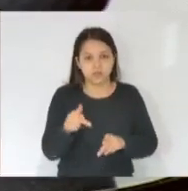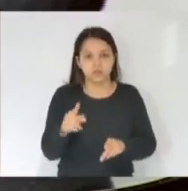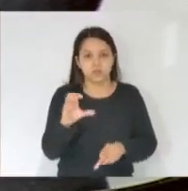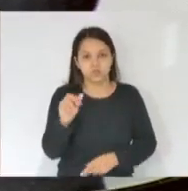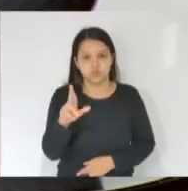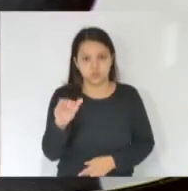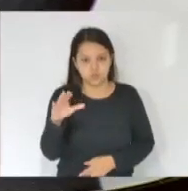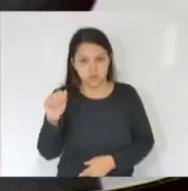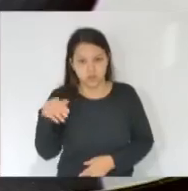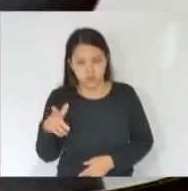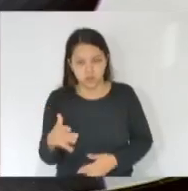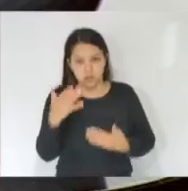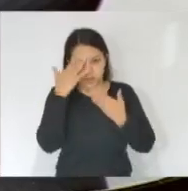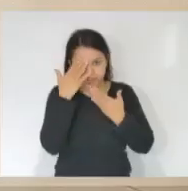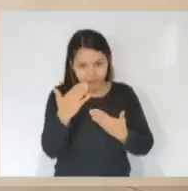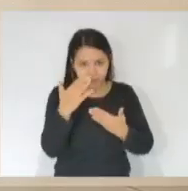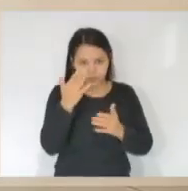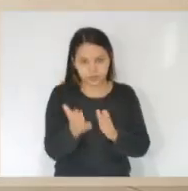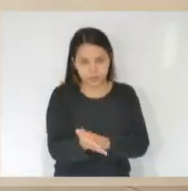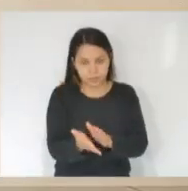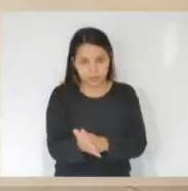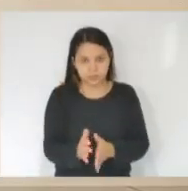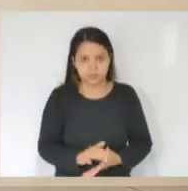a todos. Parabéns.